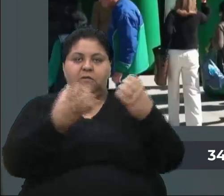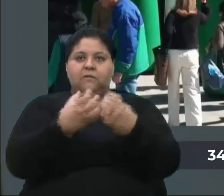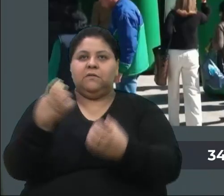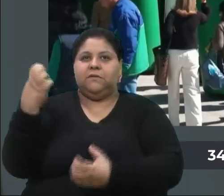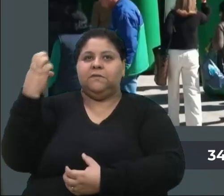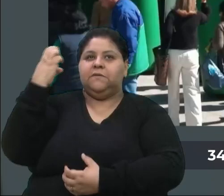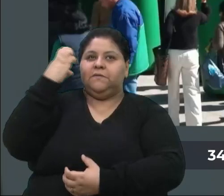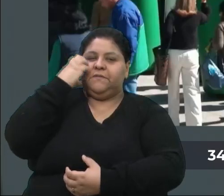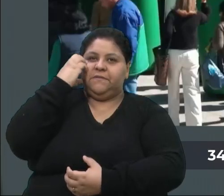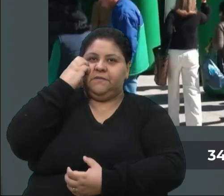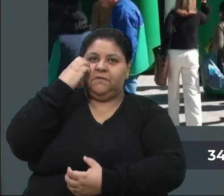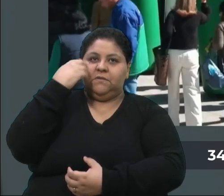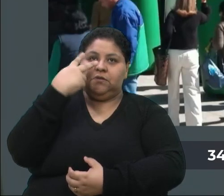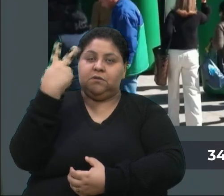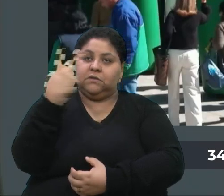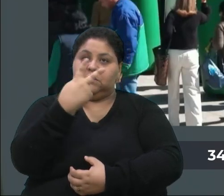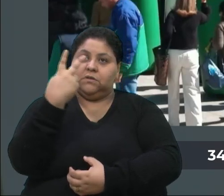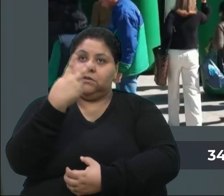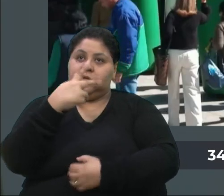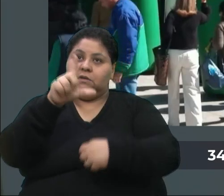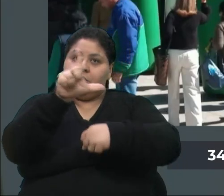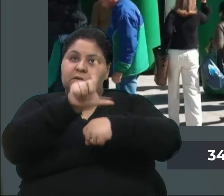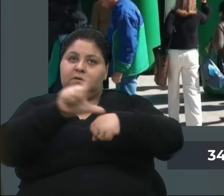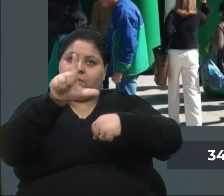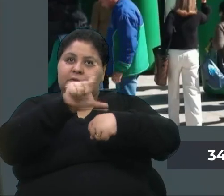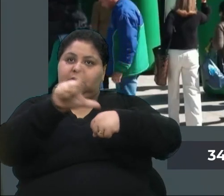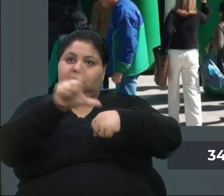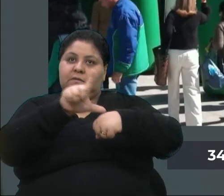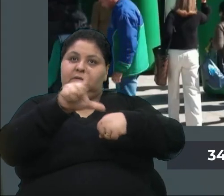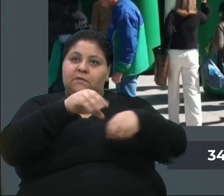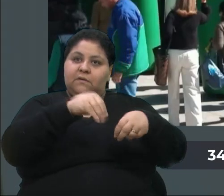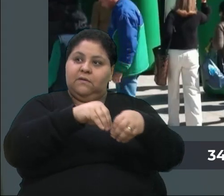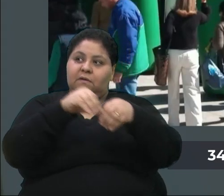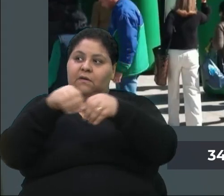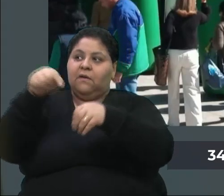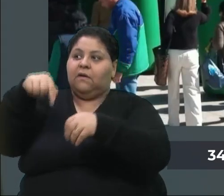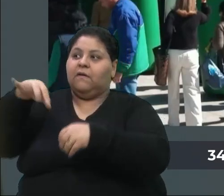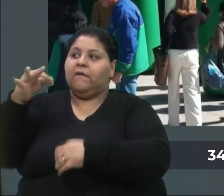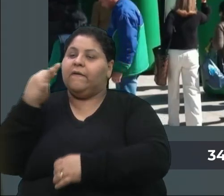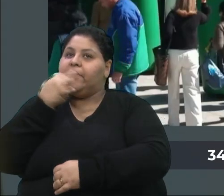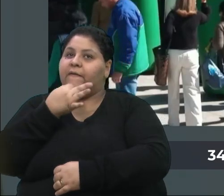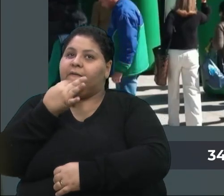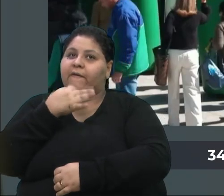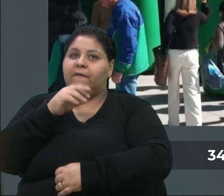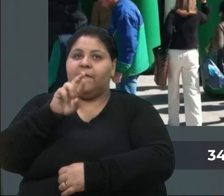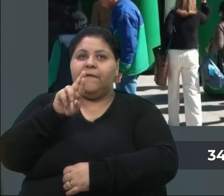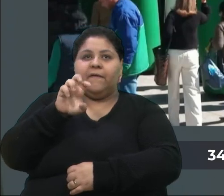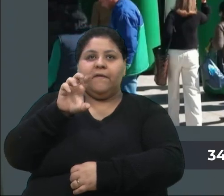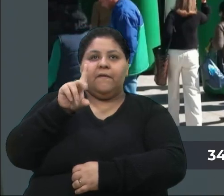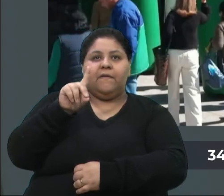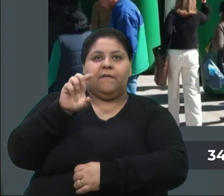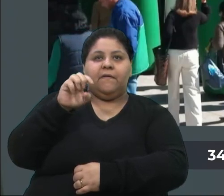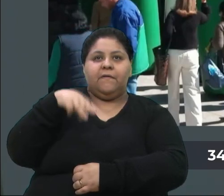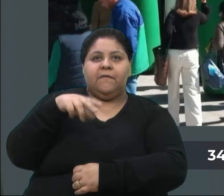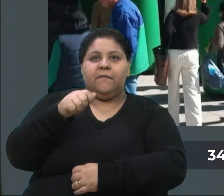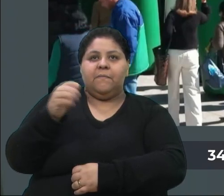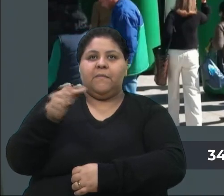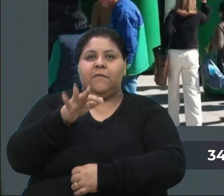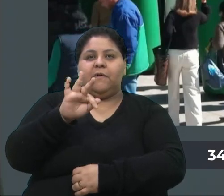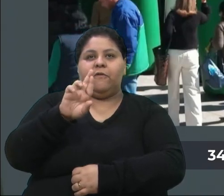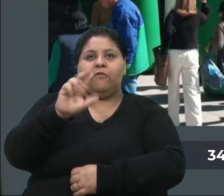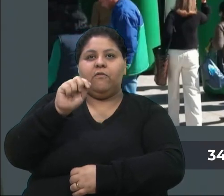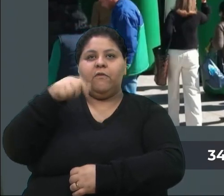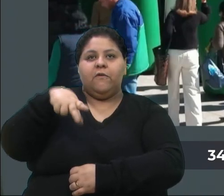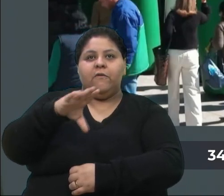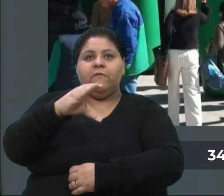sua segunda loja sendo instalada no nosso município, que é a Redemac França ANAREC. Já